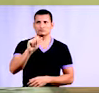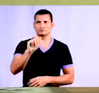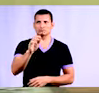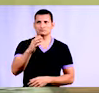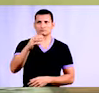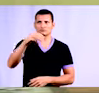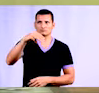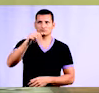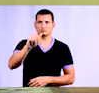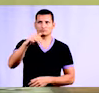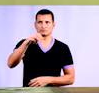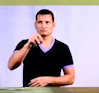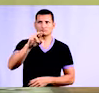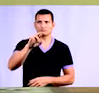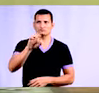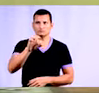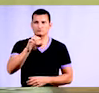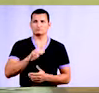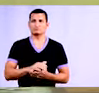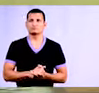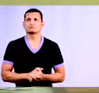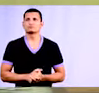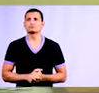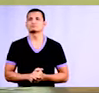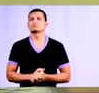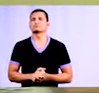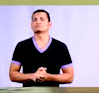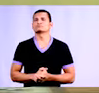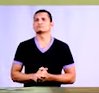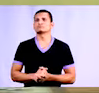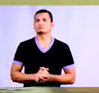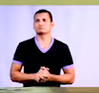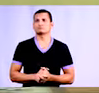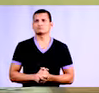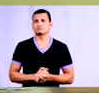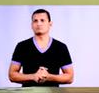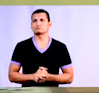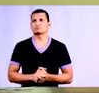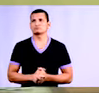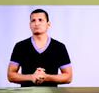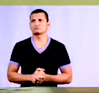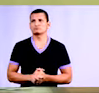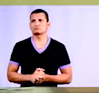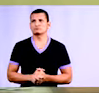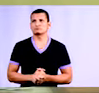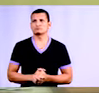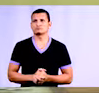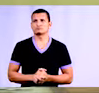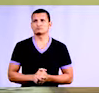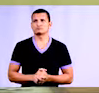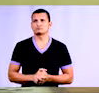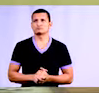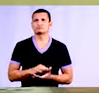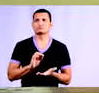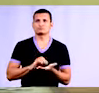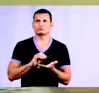memória secundária como um cache para armazenamento secundário.